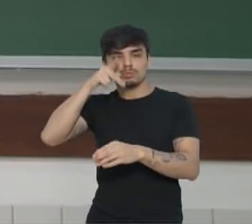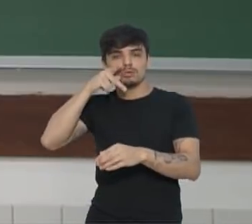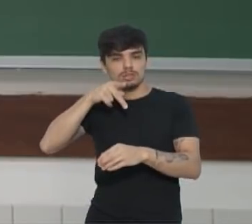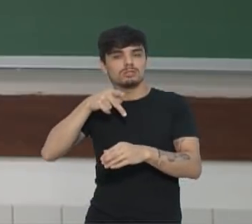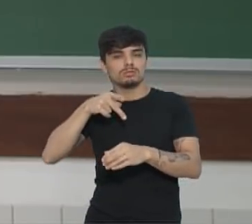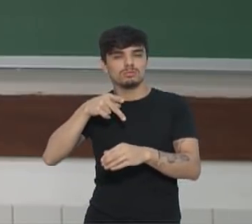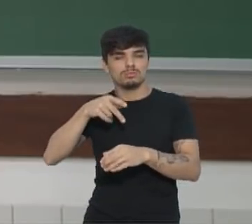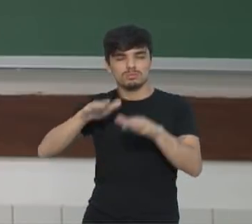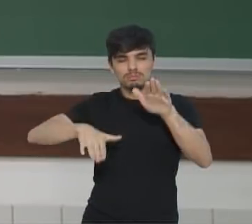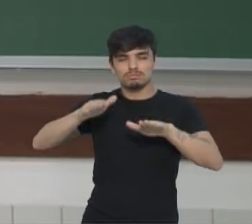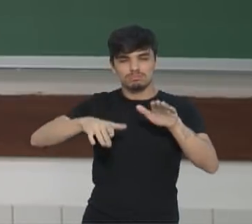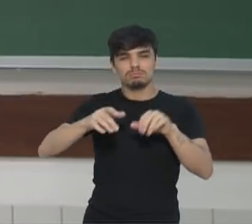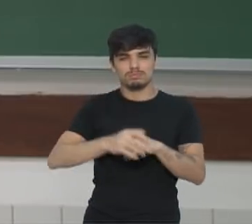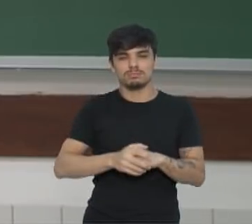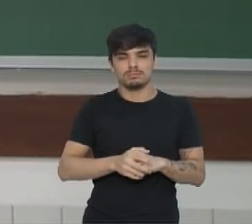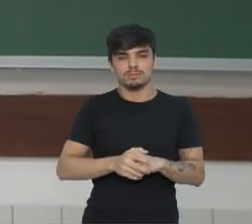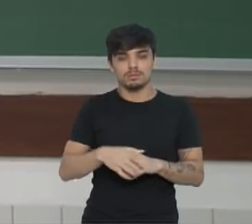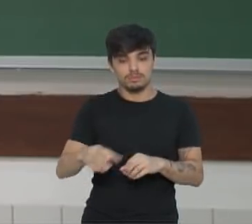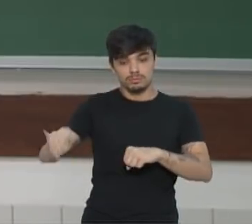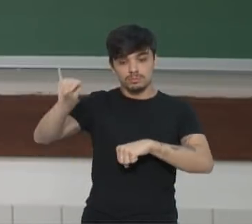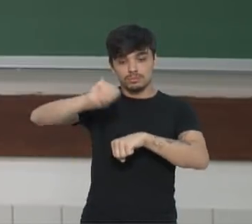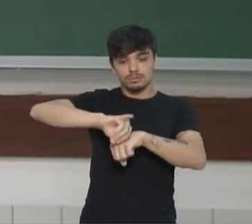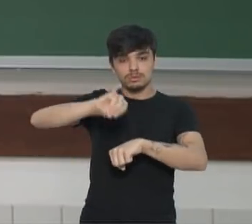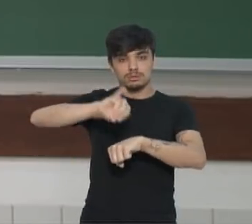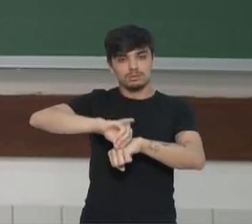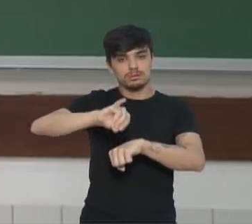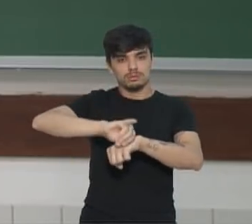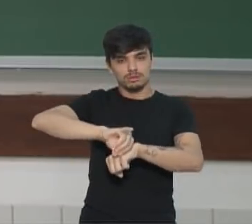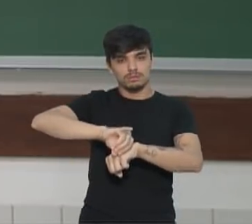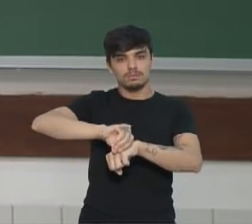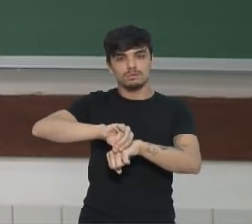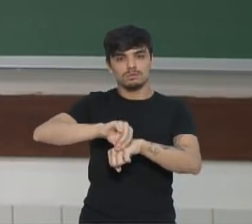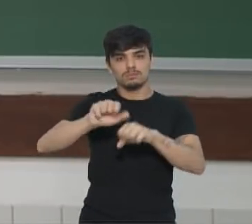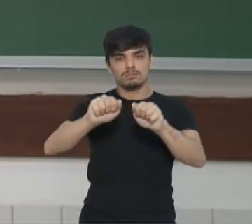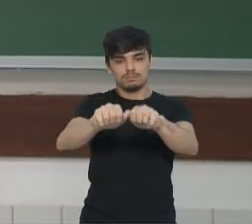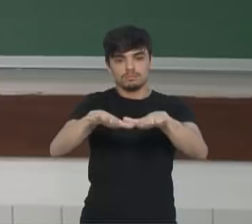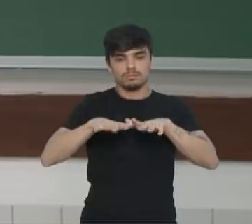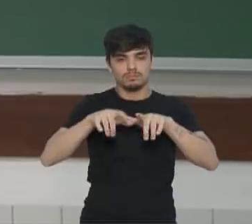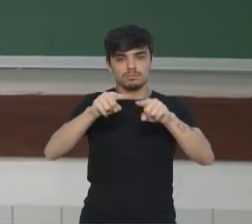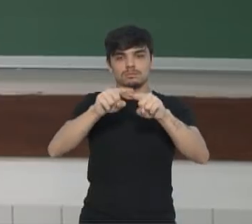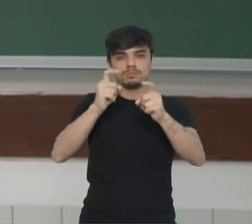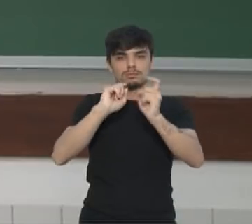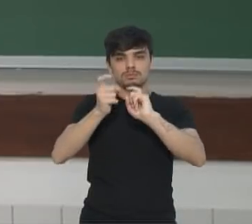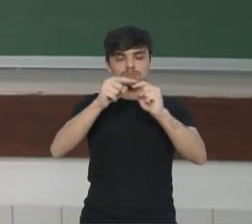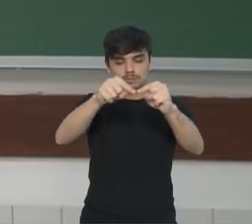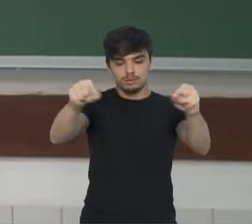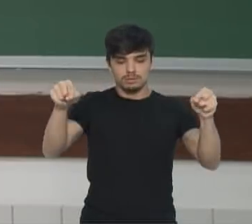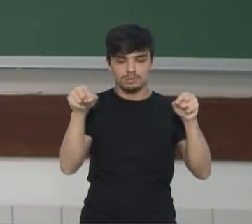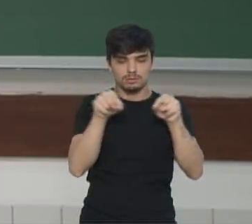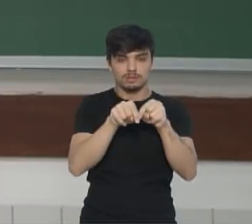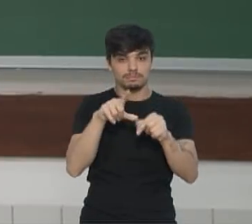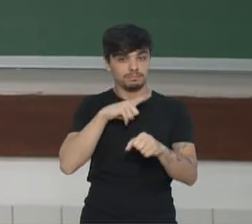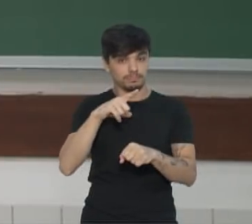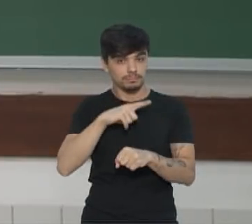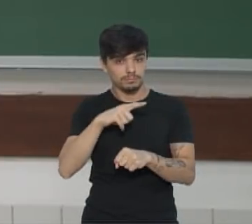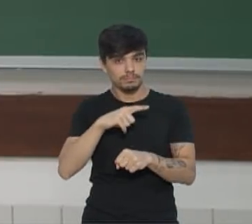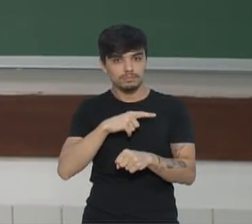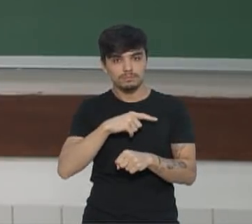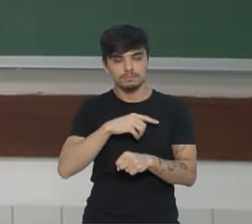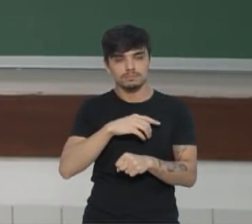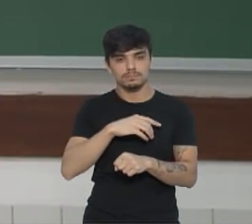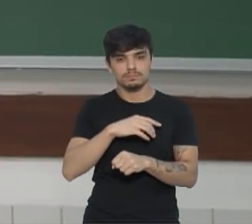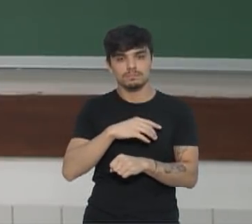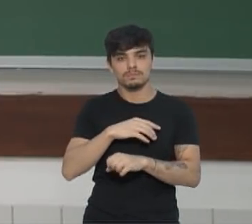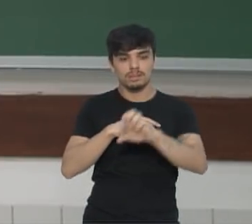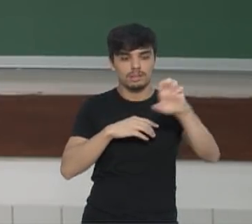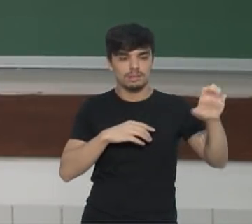ficavam no centro da Assembleia. Eles eram o centro. Então você vai ter a esquerda radical, a direita,